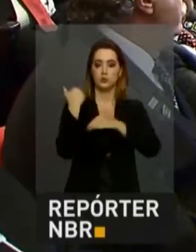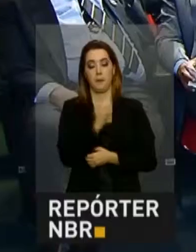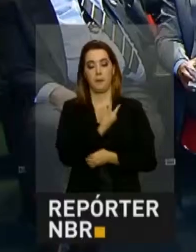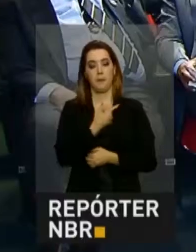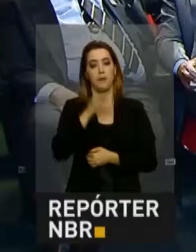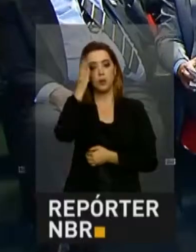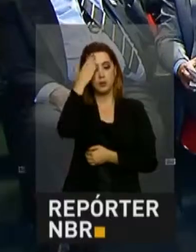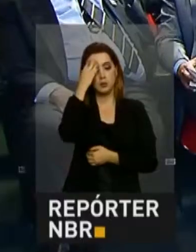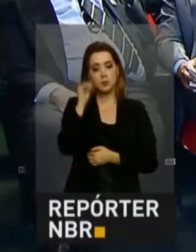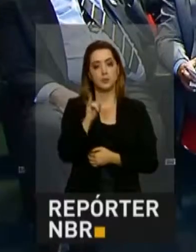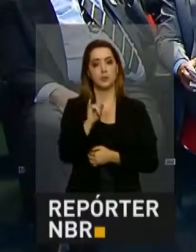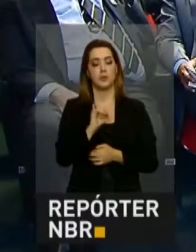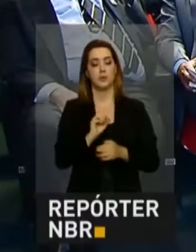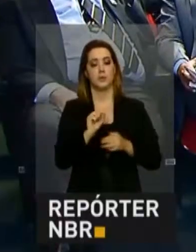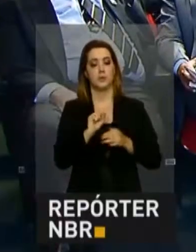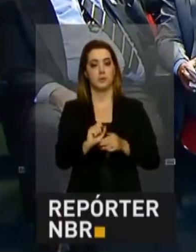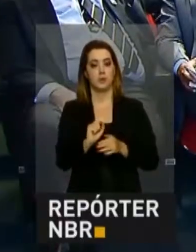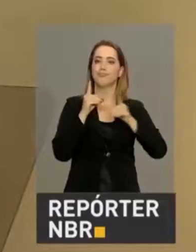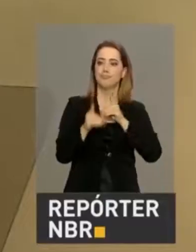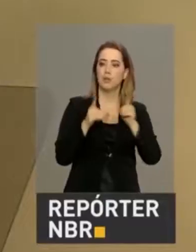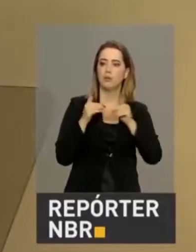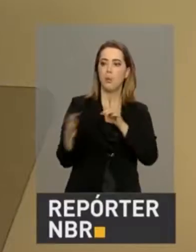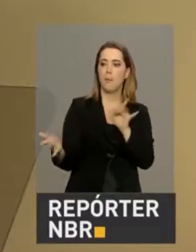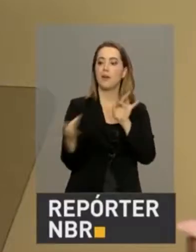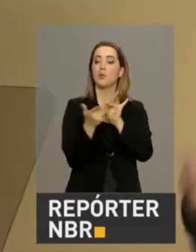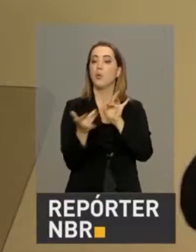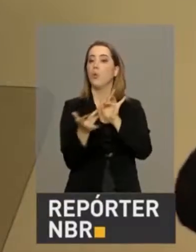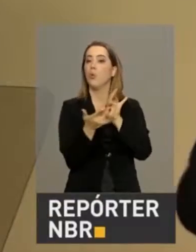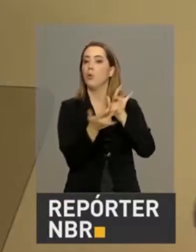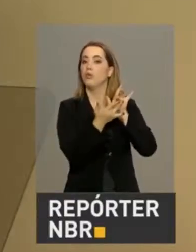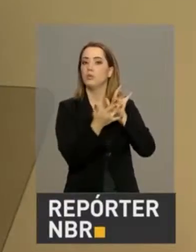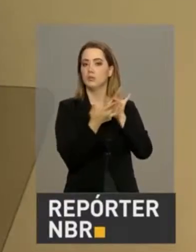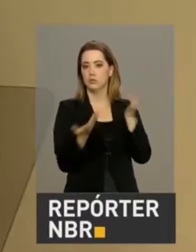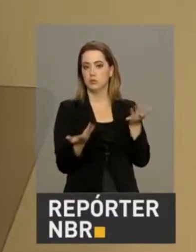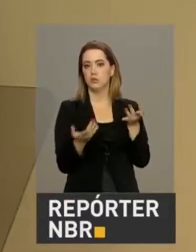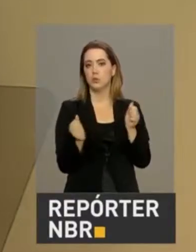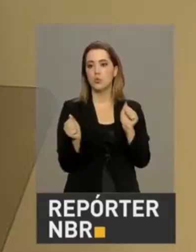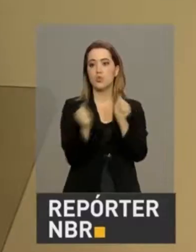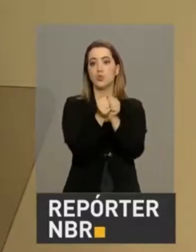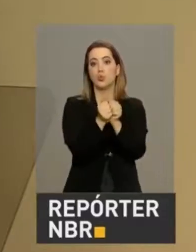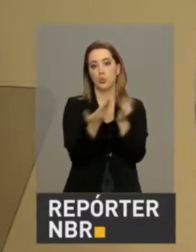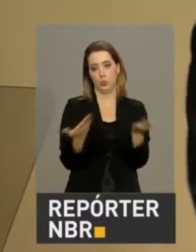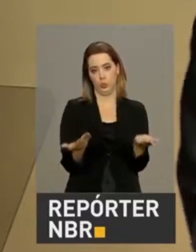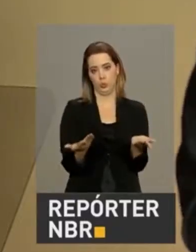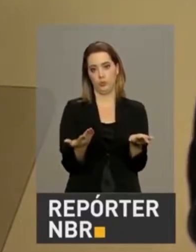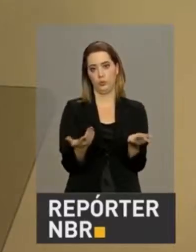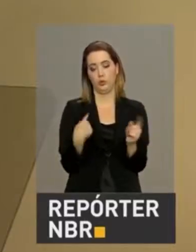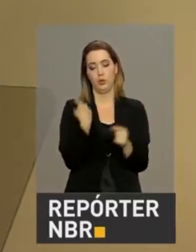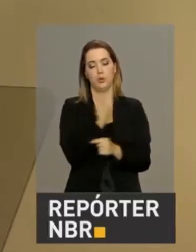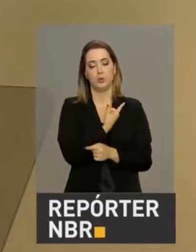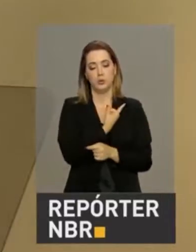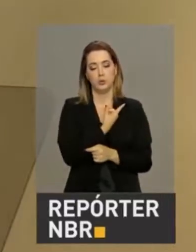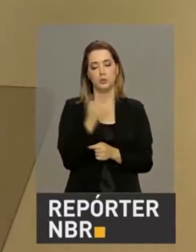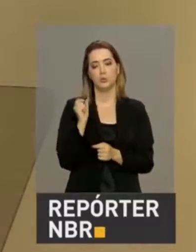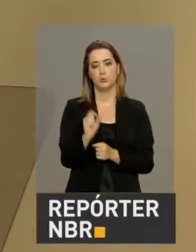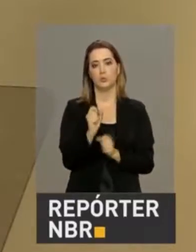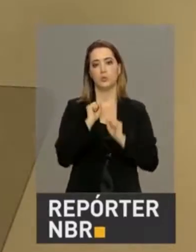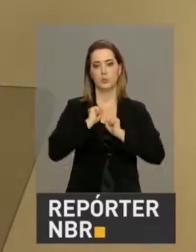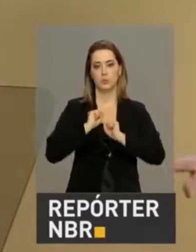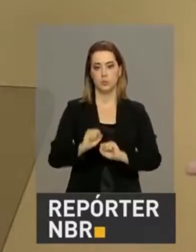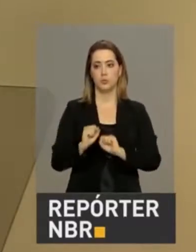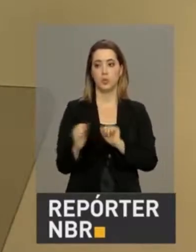à volta do crescimento econômico brasileiro. Para ele, o anúncio está de acordo também ao seu substitutivo feito para a